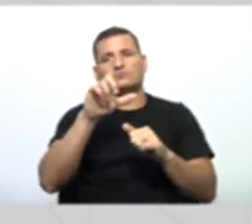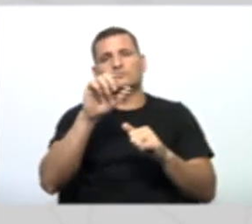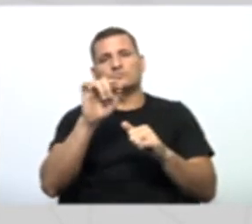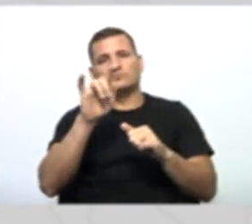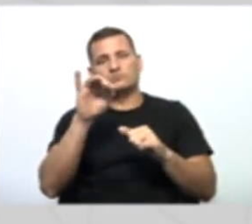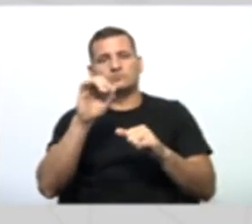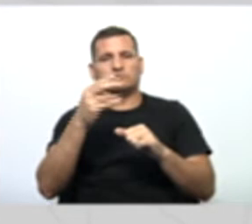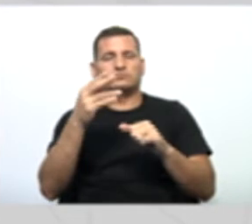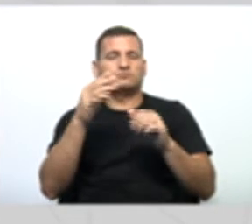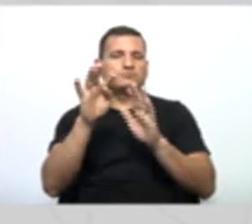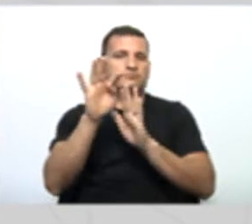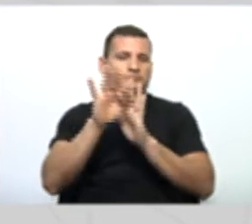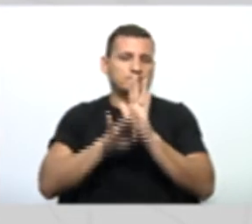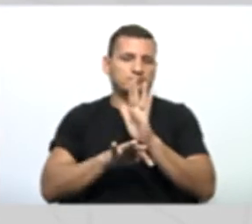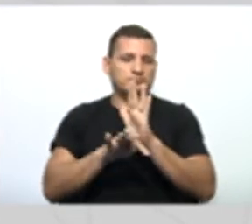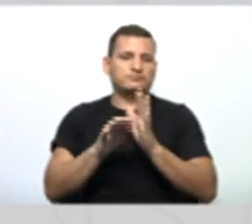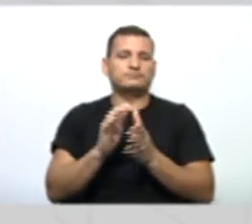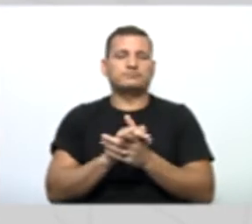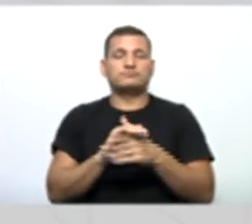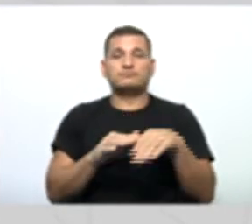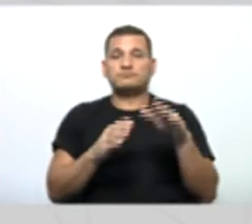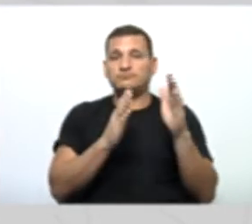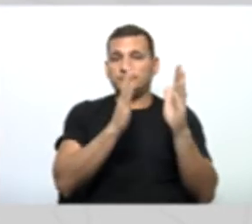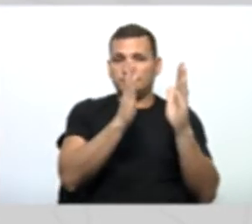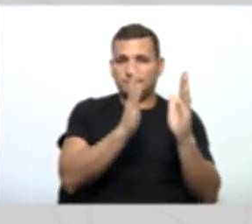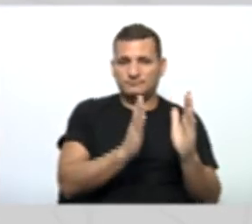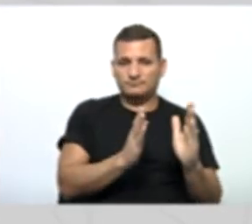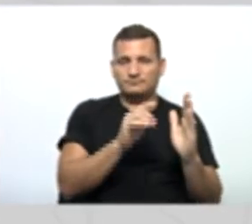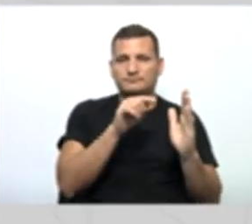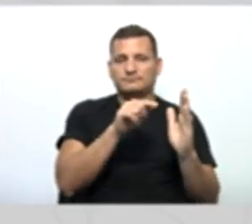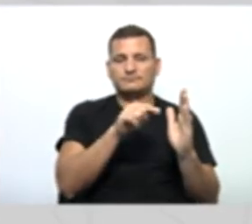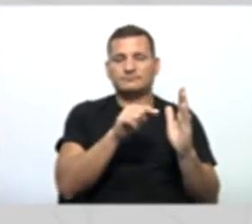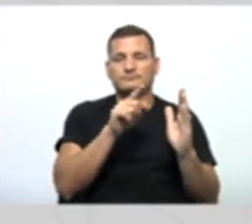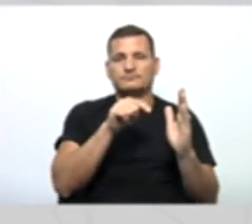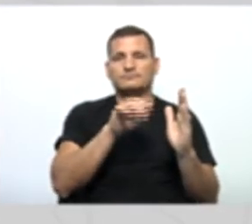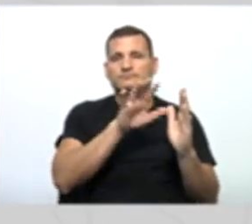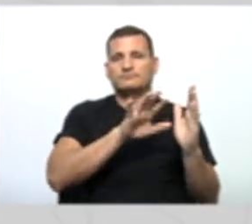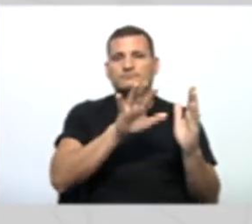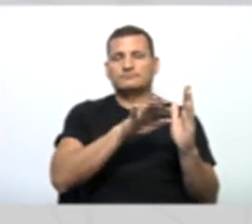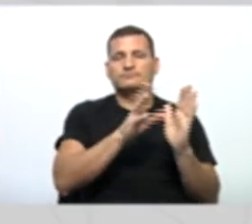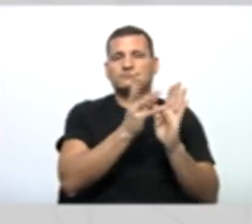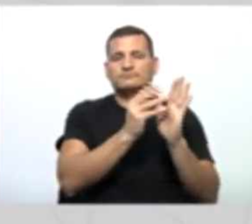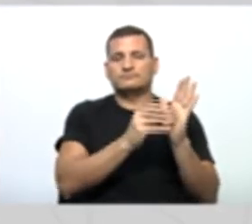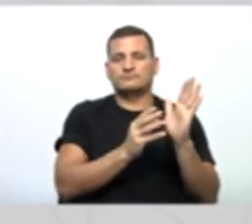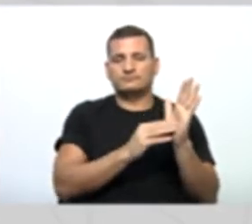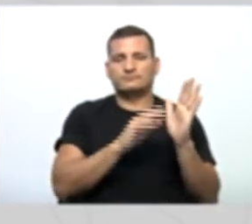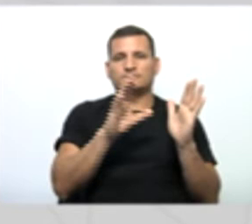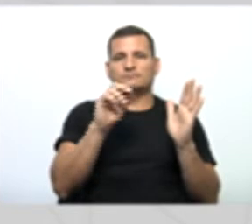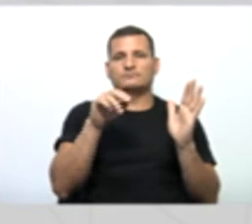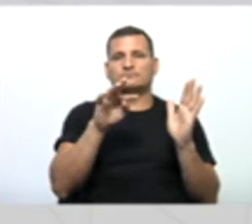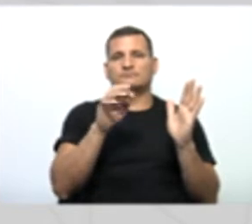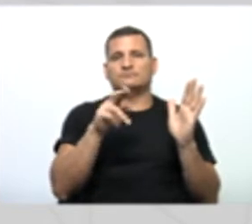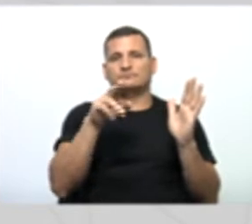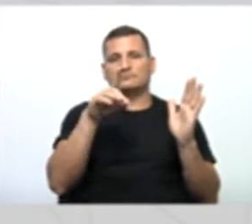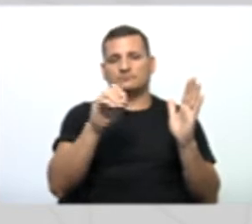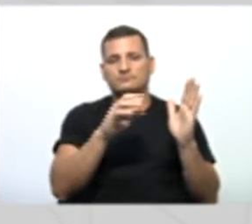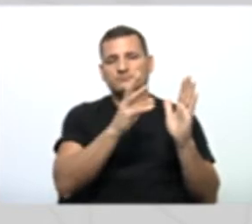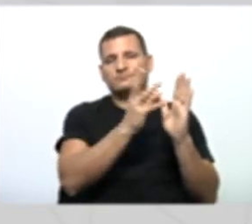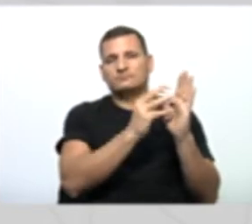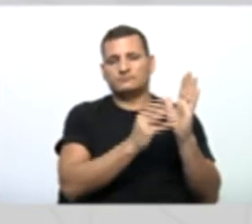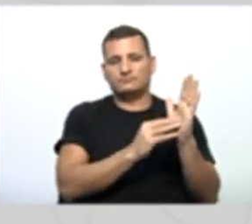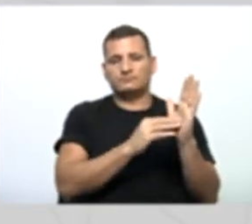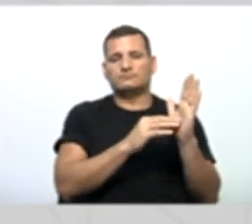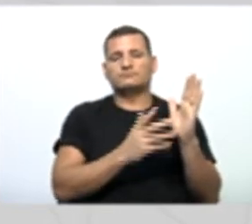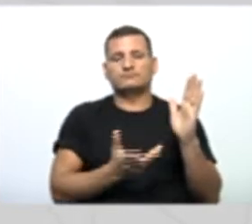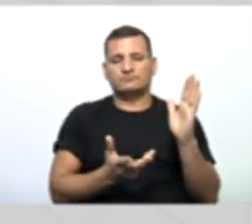um texto. Aqui, ó, eu sei que essa é uma outra área que vai ser o espaço do meu conteúdo. Eu posso descrever também, isso eu